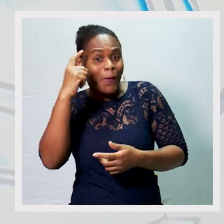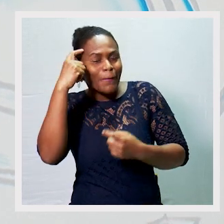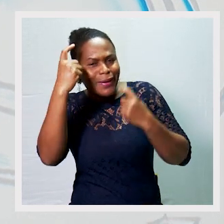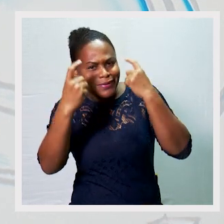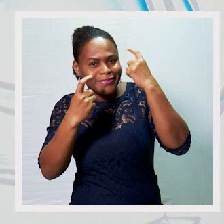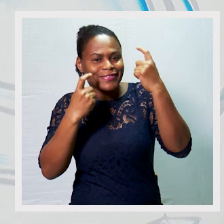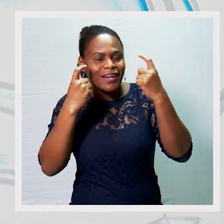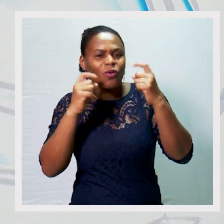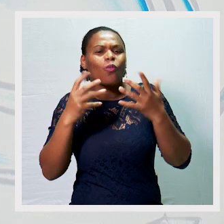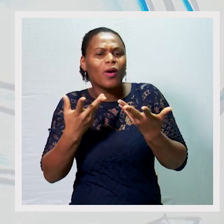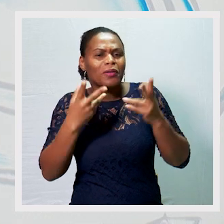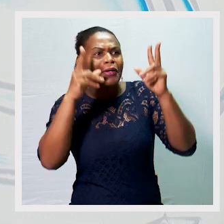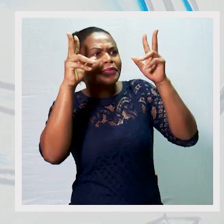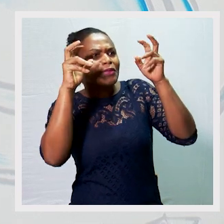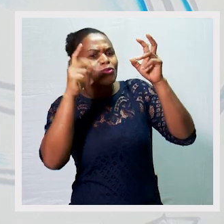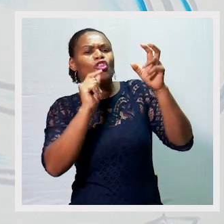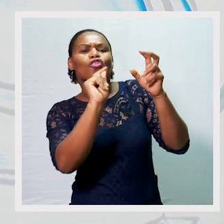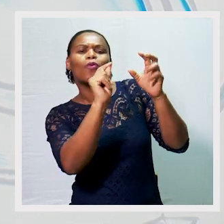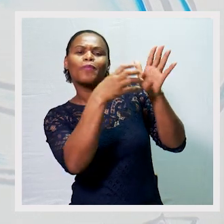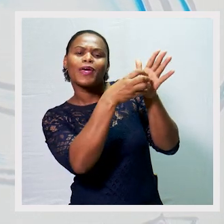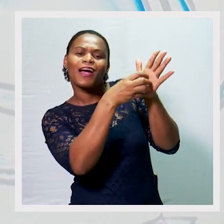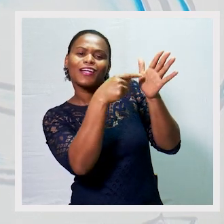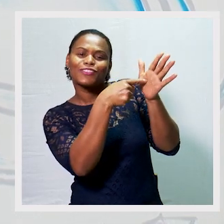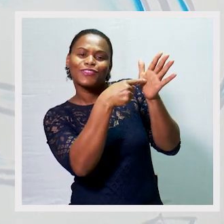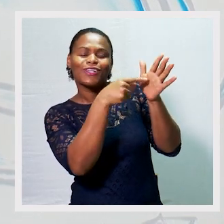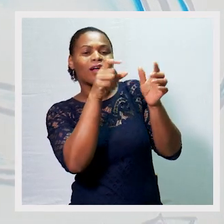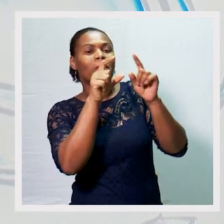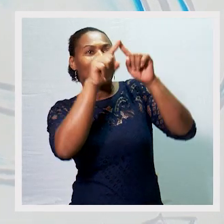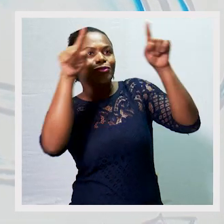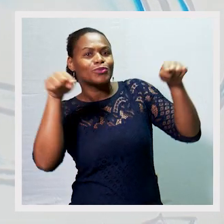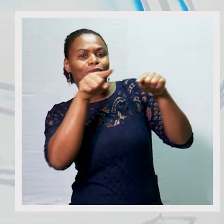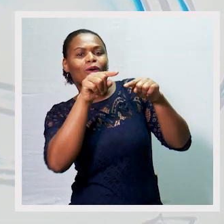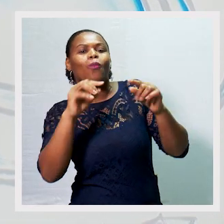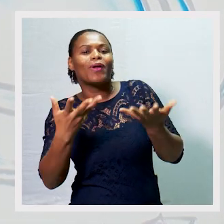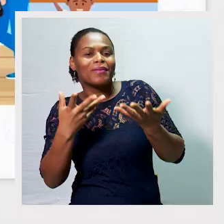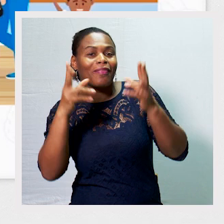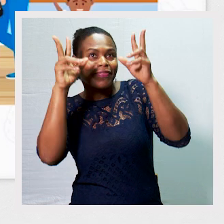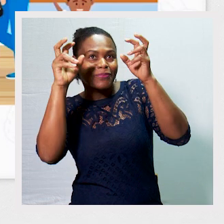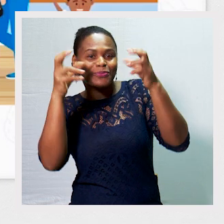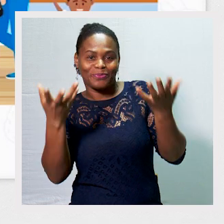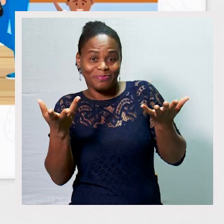Pensem nos títulos que vamos atribuir a essas imagens.